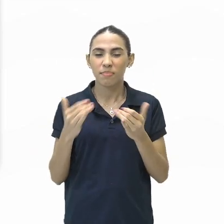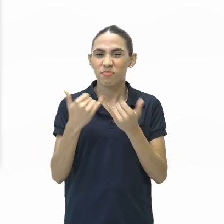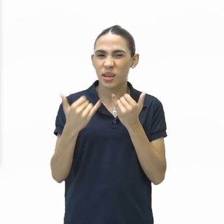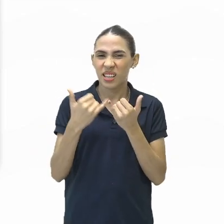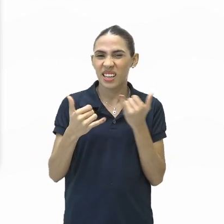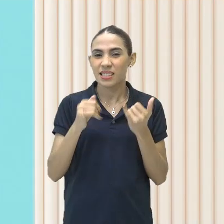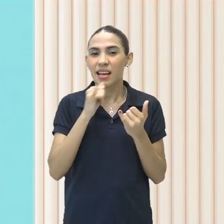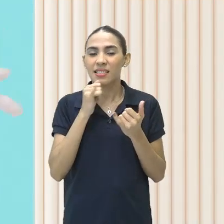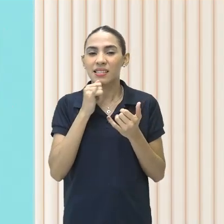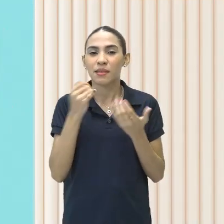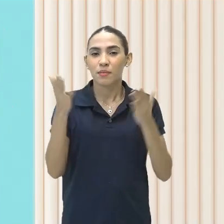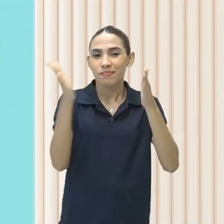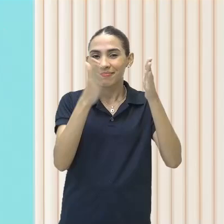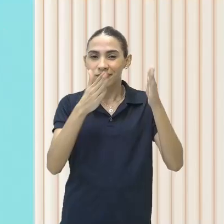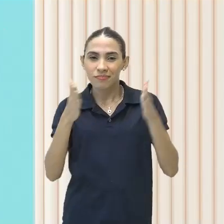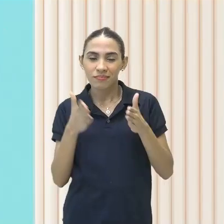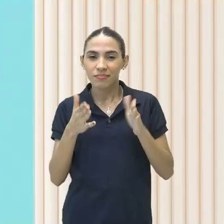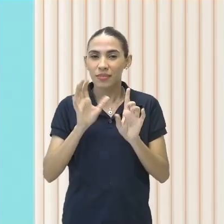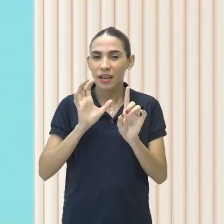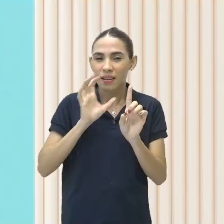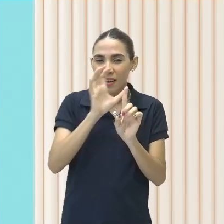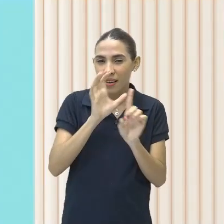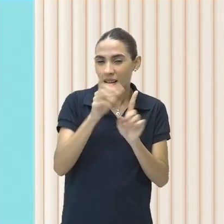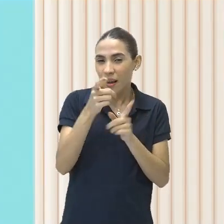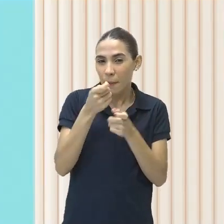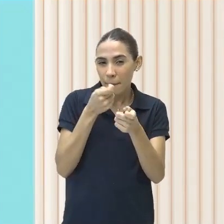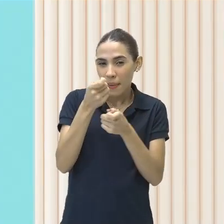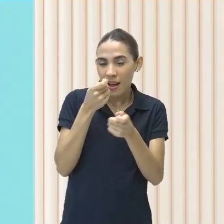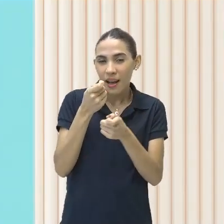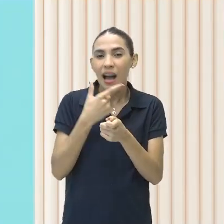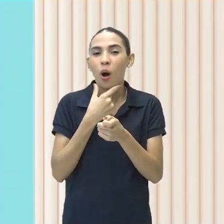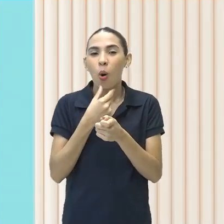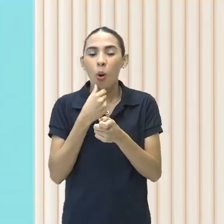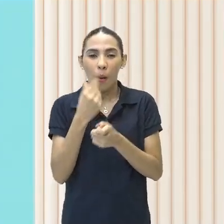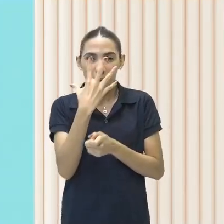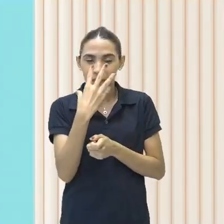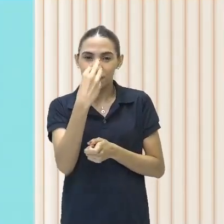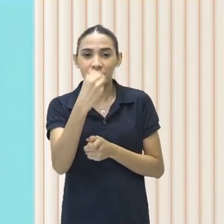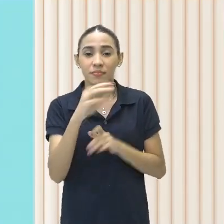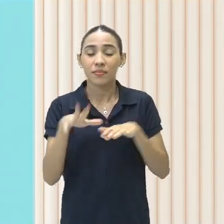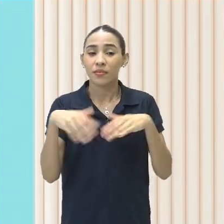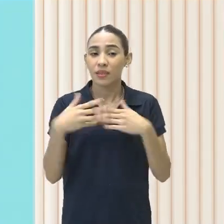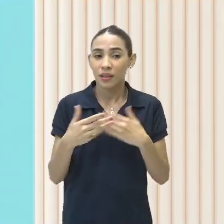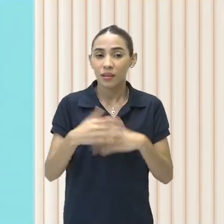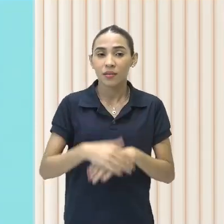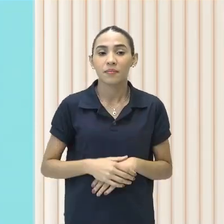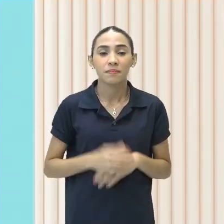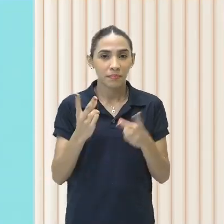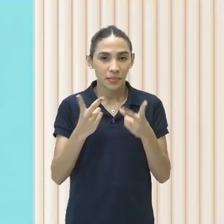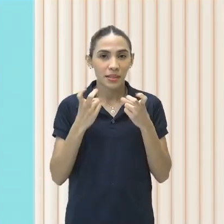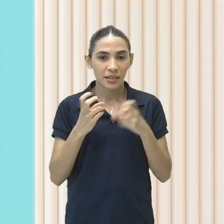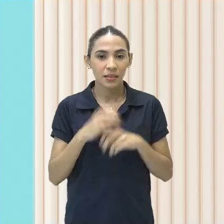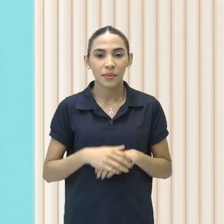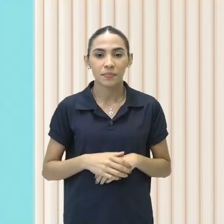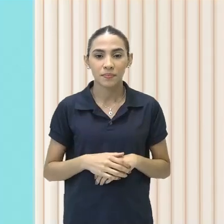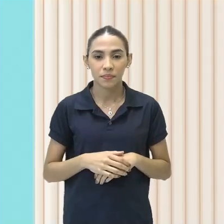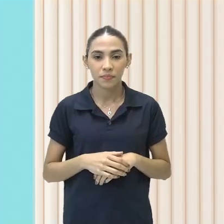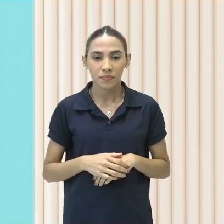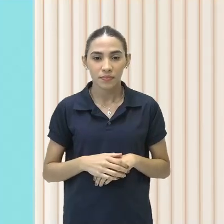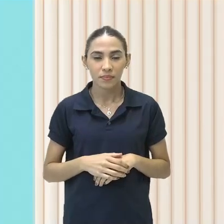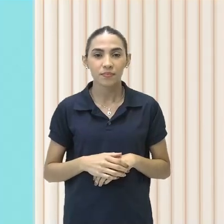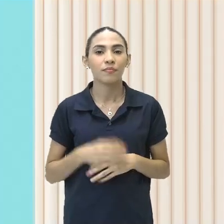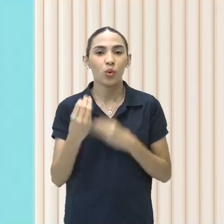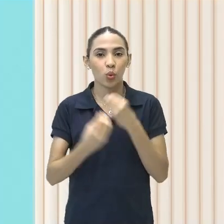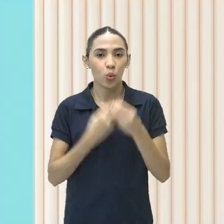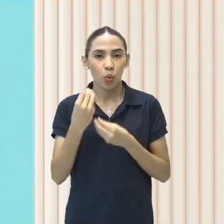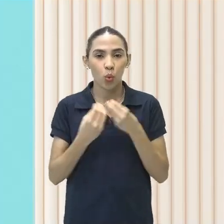tivesse esse lado sensual para manipular os homens, as pessoas. Então, vejam como é que é descrito. Como